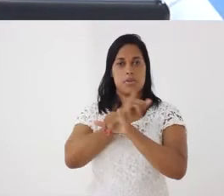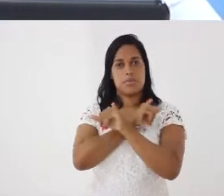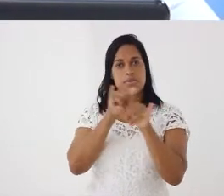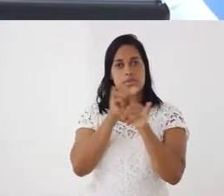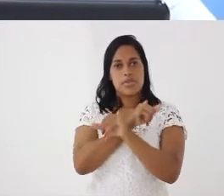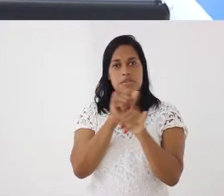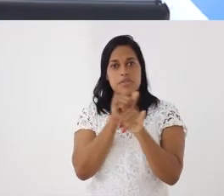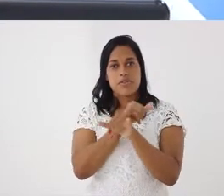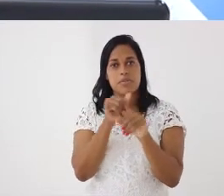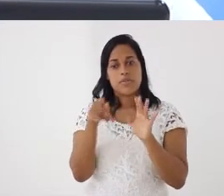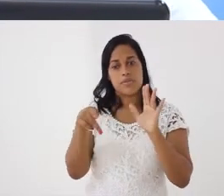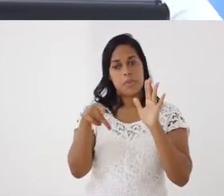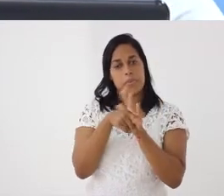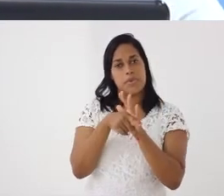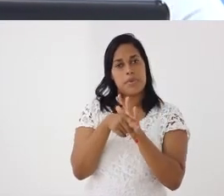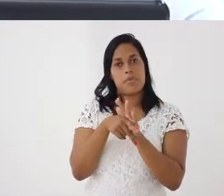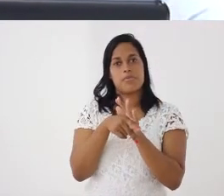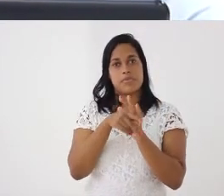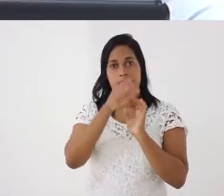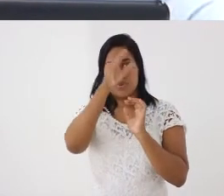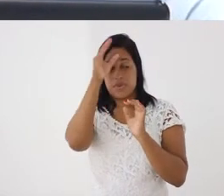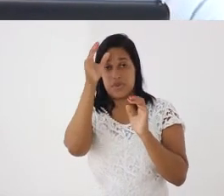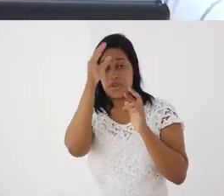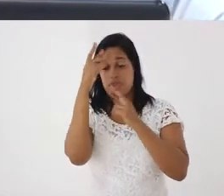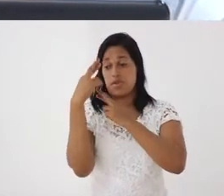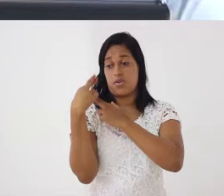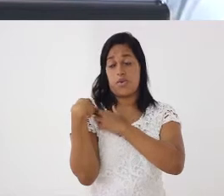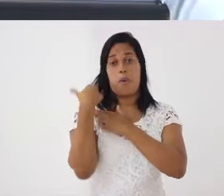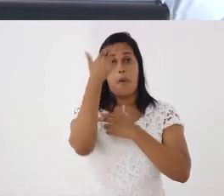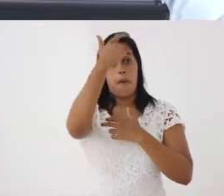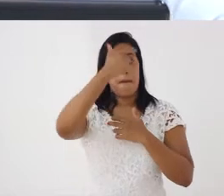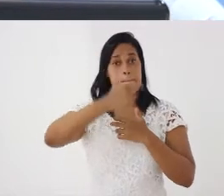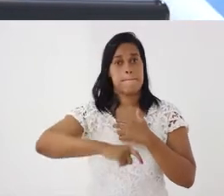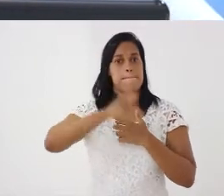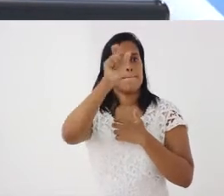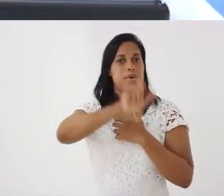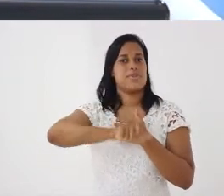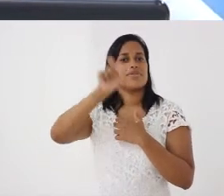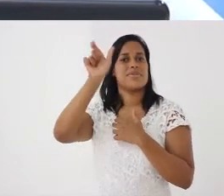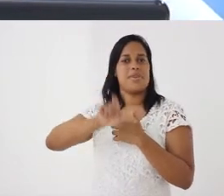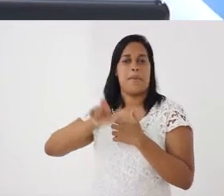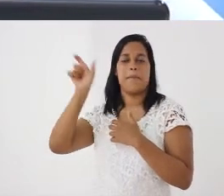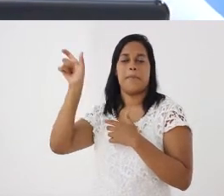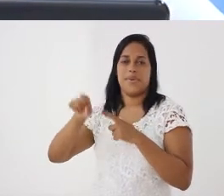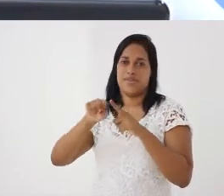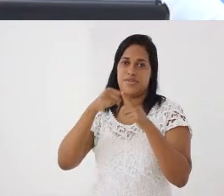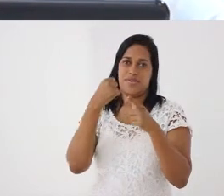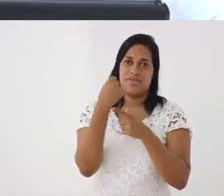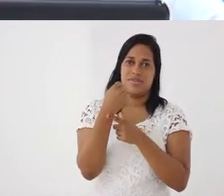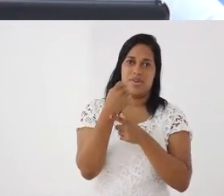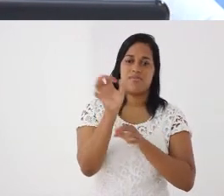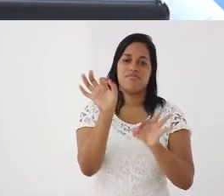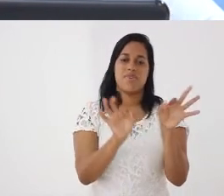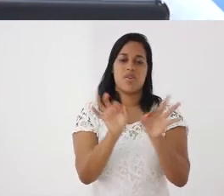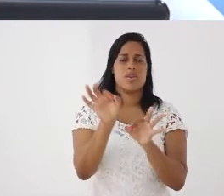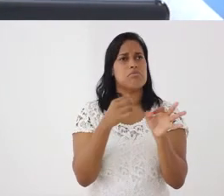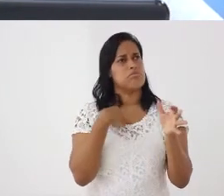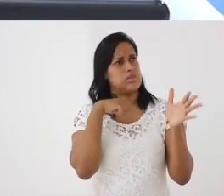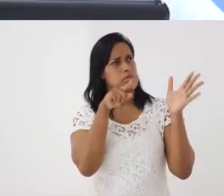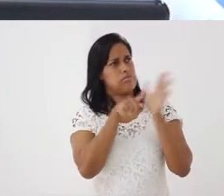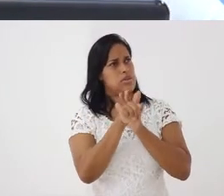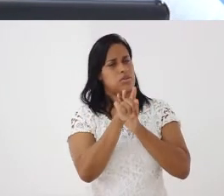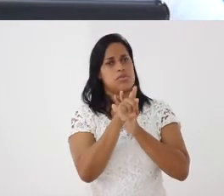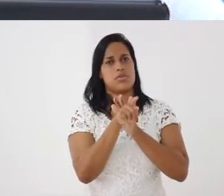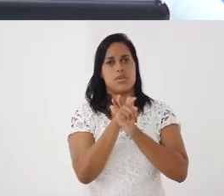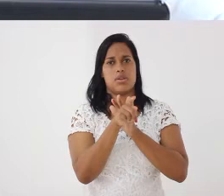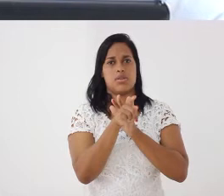informação dirigido ao público a respeito do comportamento socialmente responsável na organização. Não sei se alguém está se